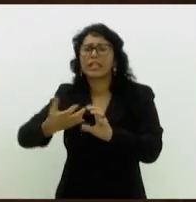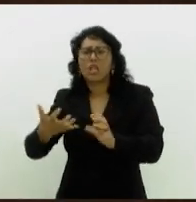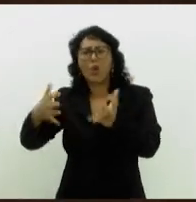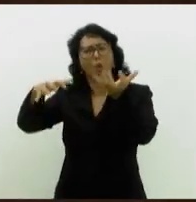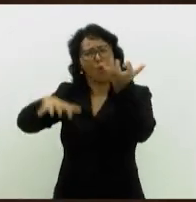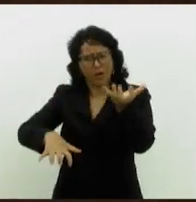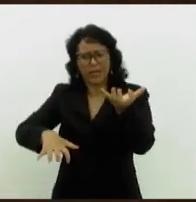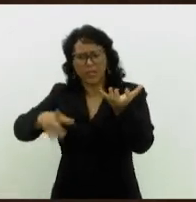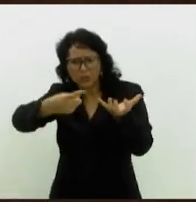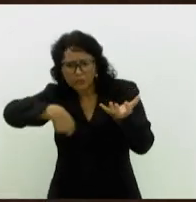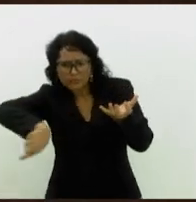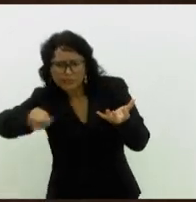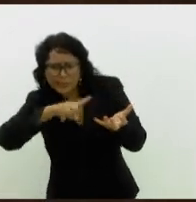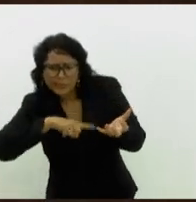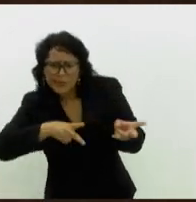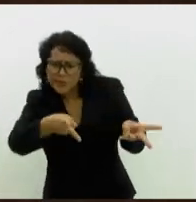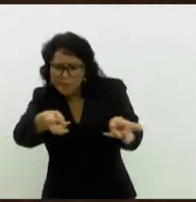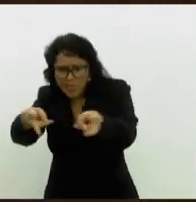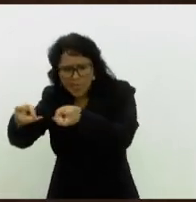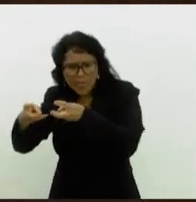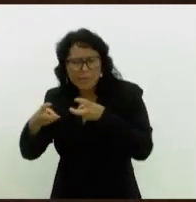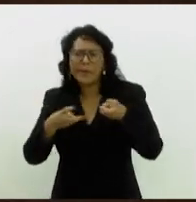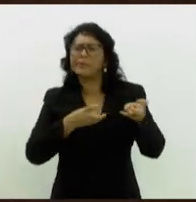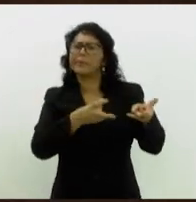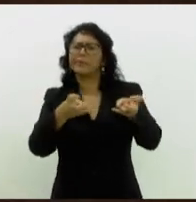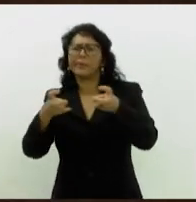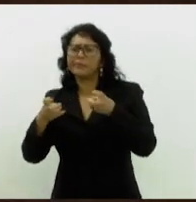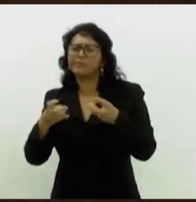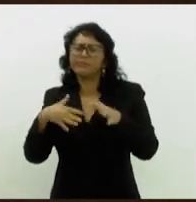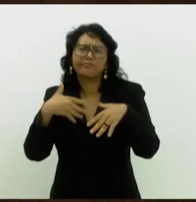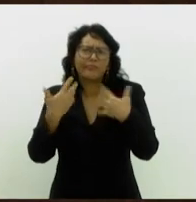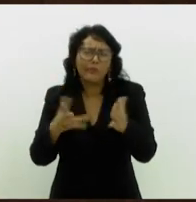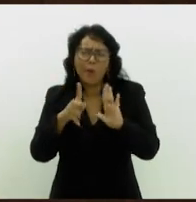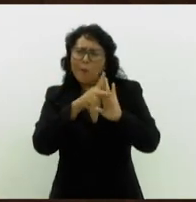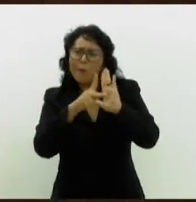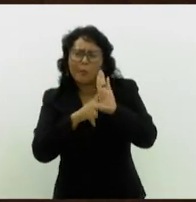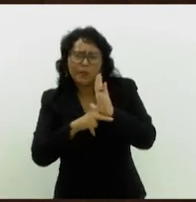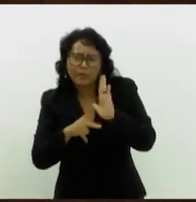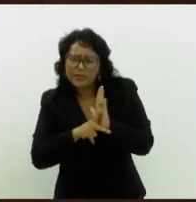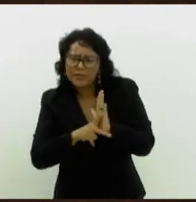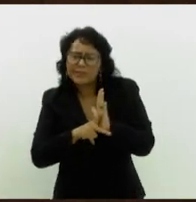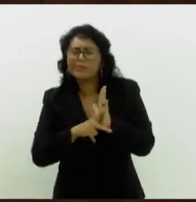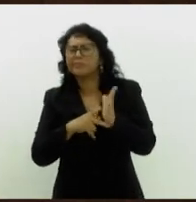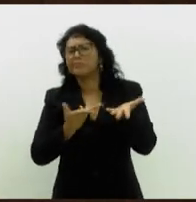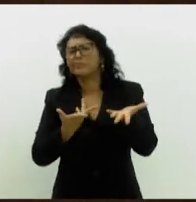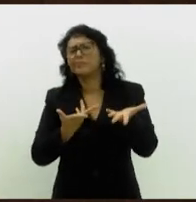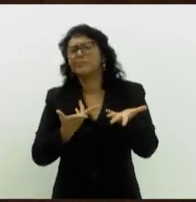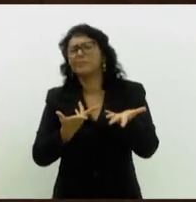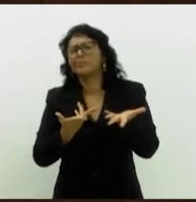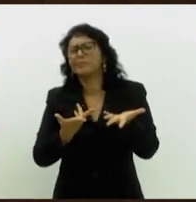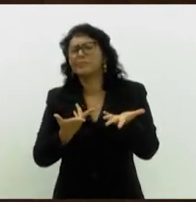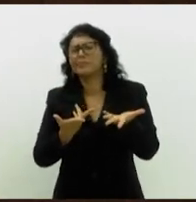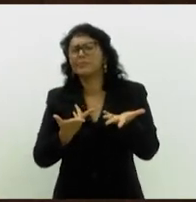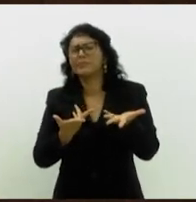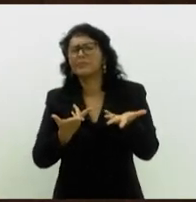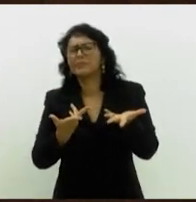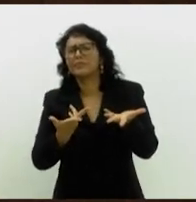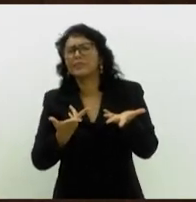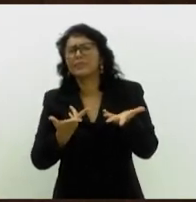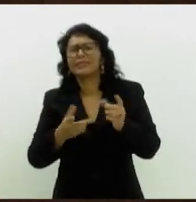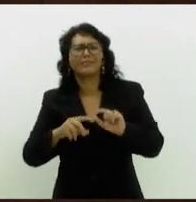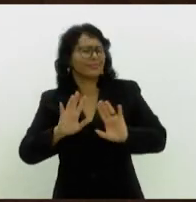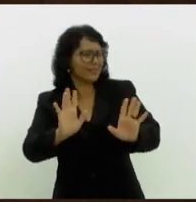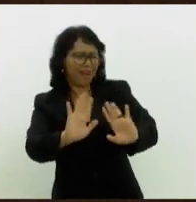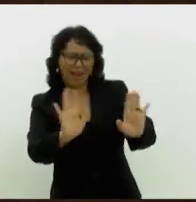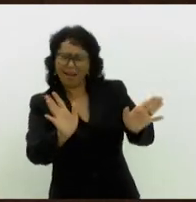idêntico porque ele não não tem punição não tem questão que as bigtec tem que ressarcir